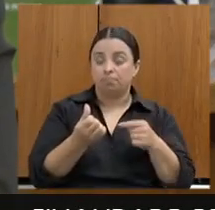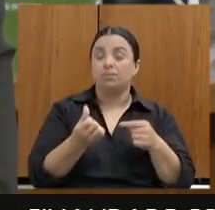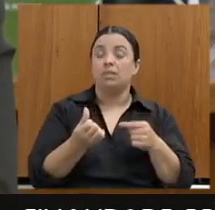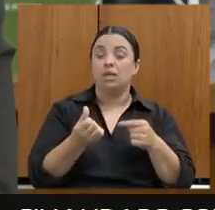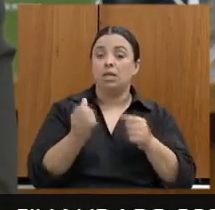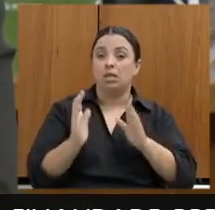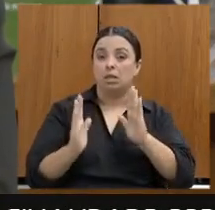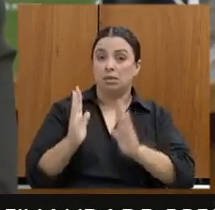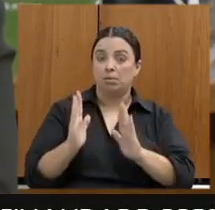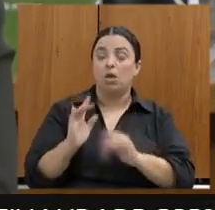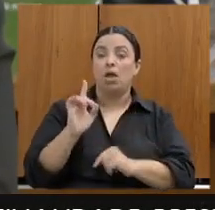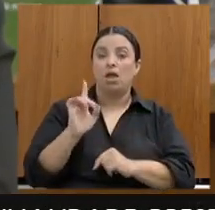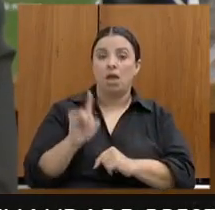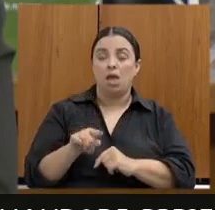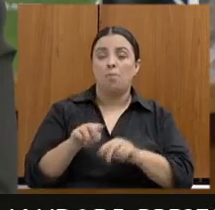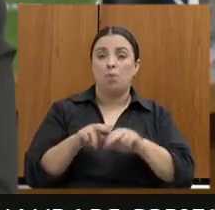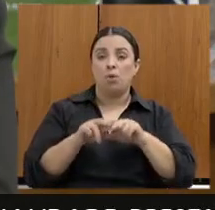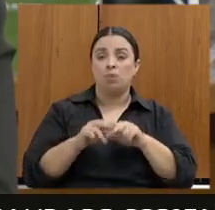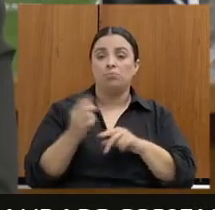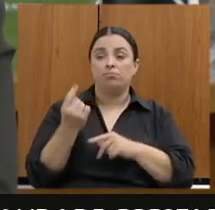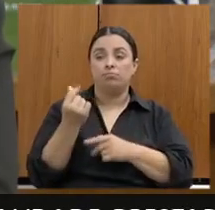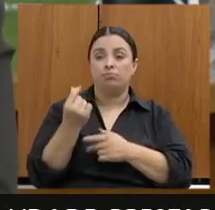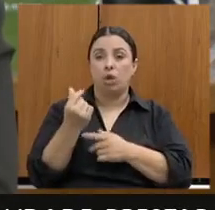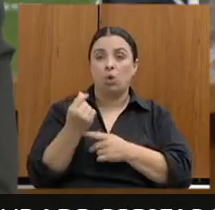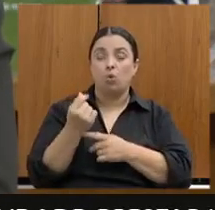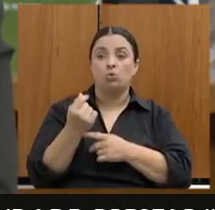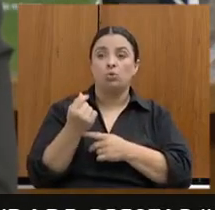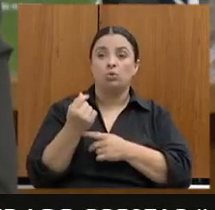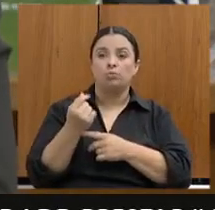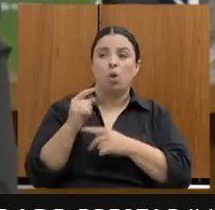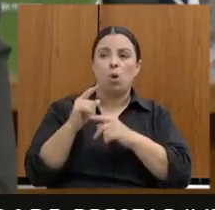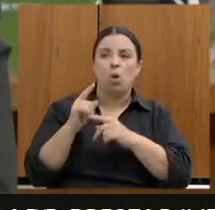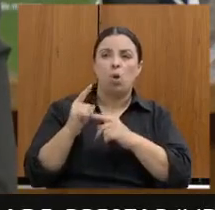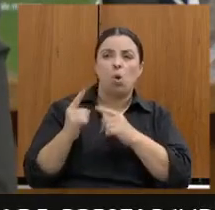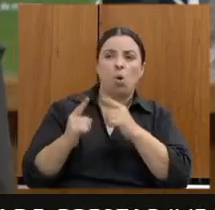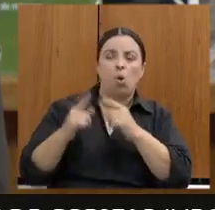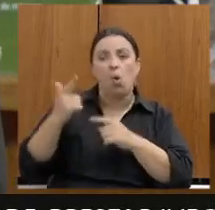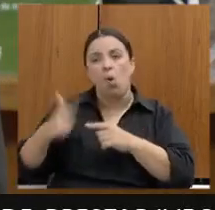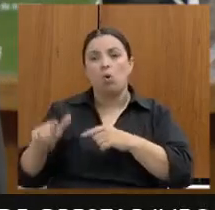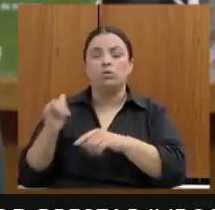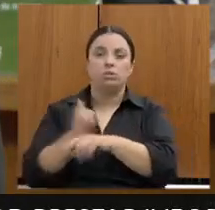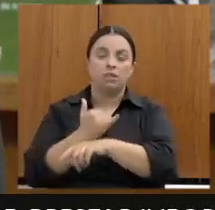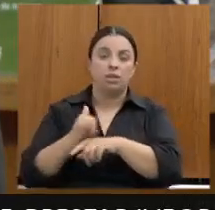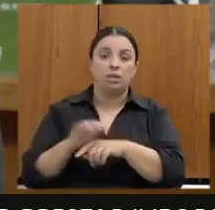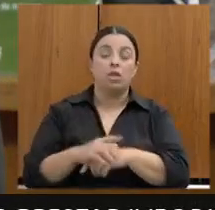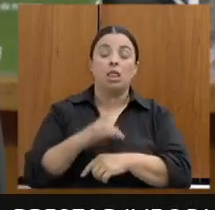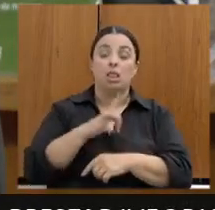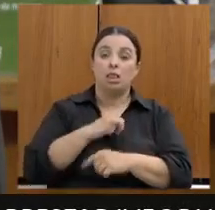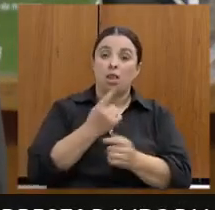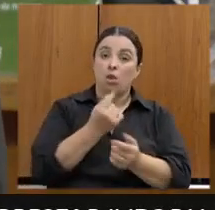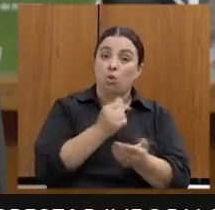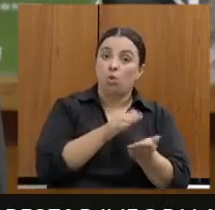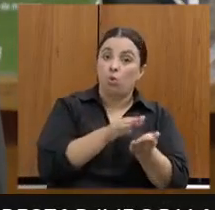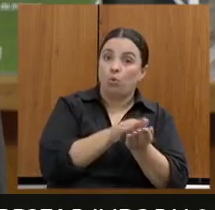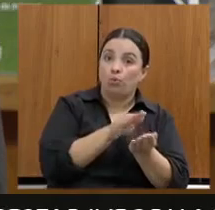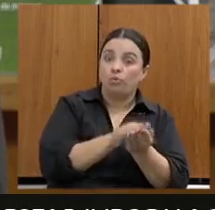especificamente de recursos alternativos além dessa questão do fundo Estadual de segurança pública e do termo de ajustamento de Conduta